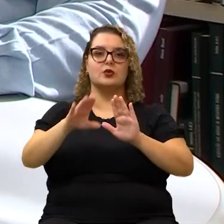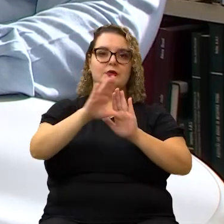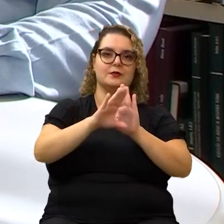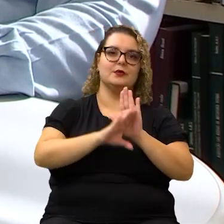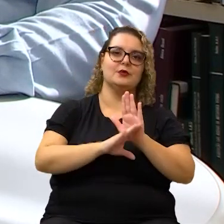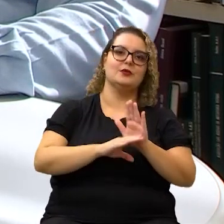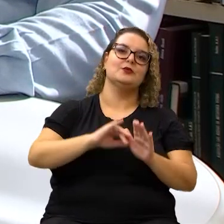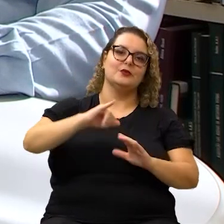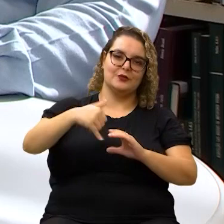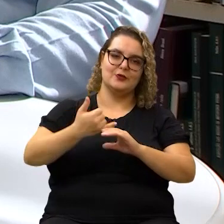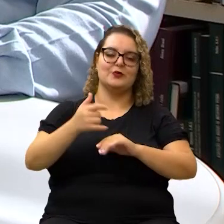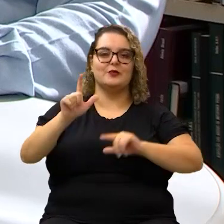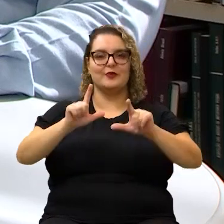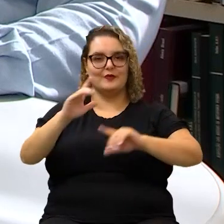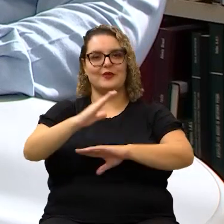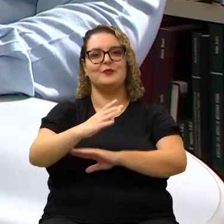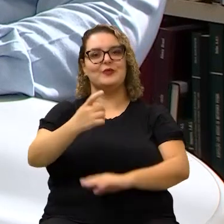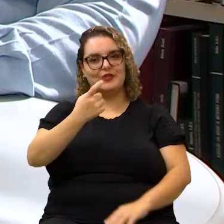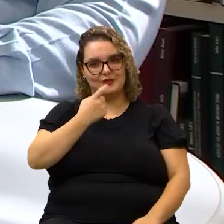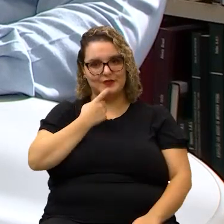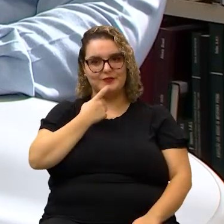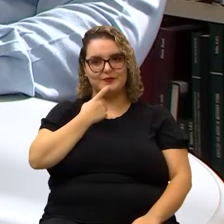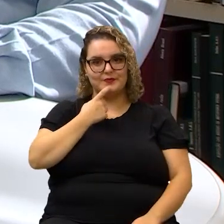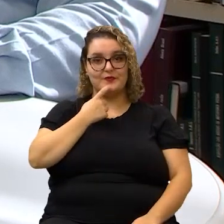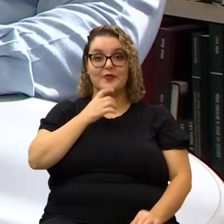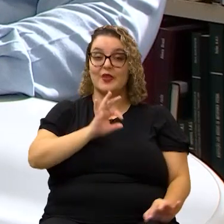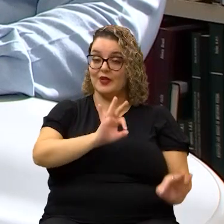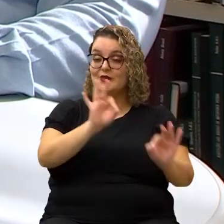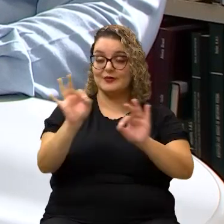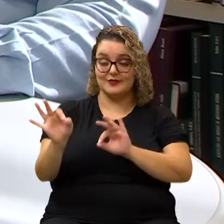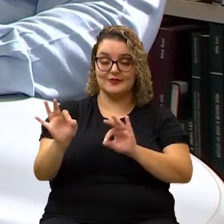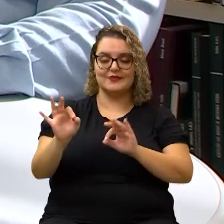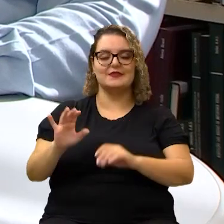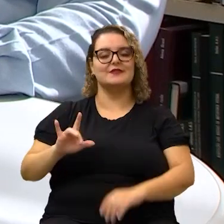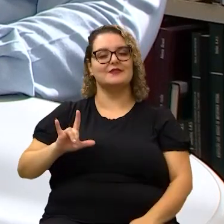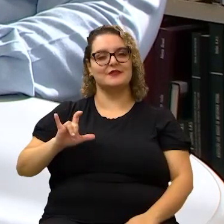toda a nossa programação no YouTube TV Câmara Campinas e de nos seguir